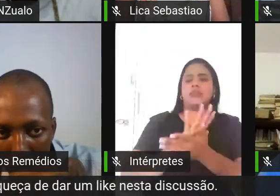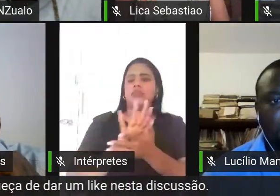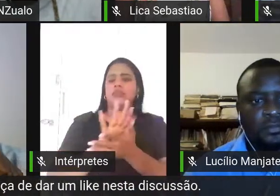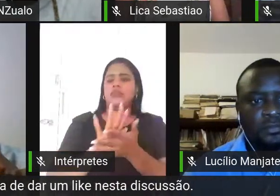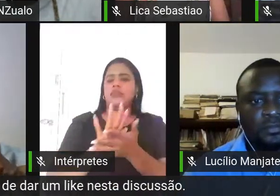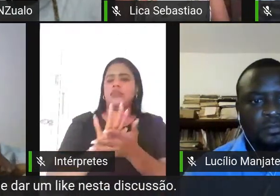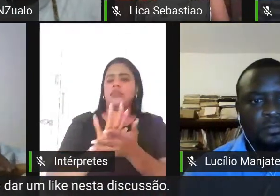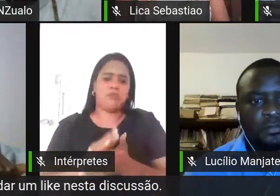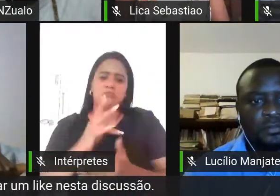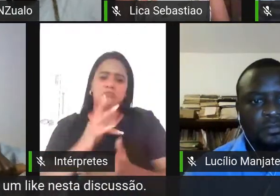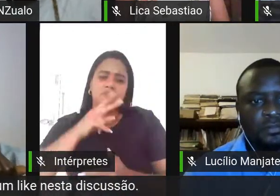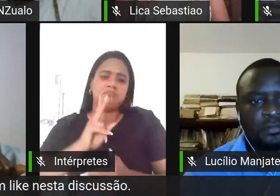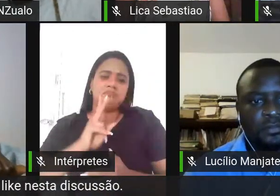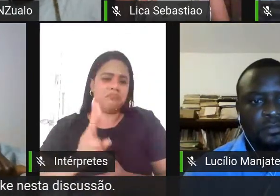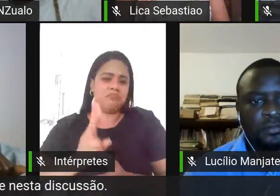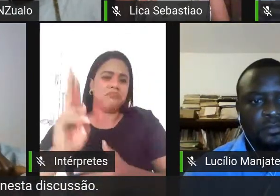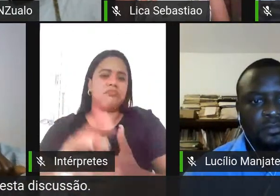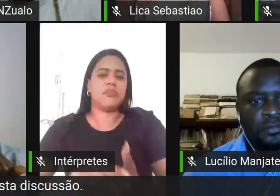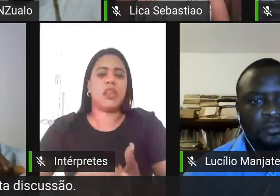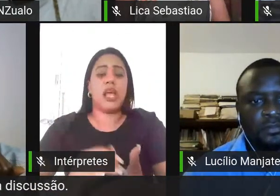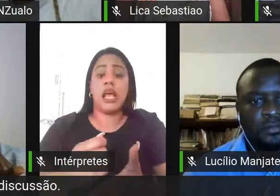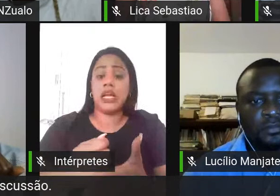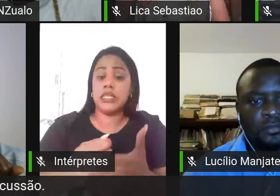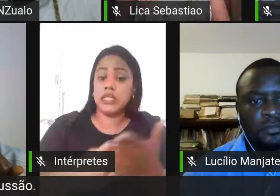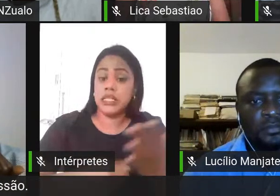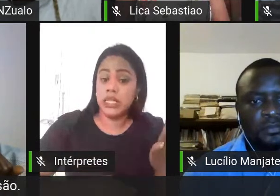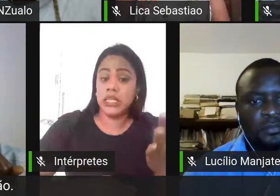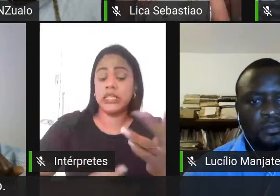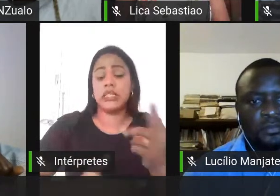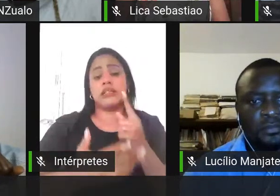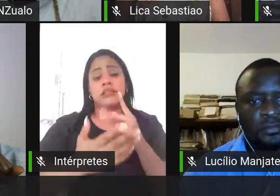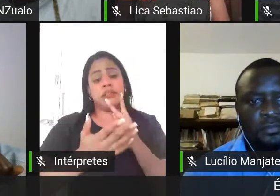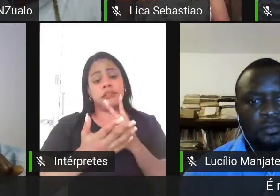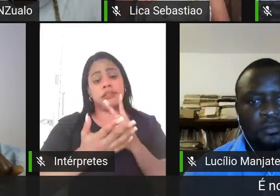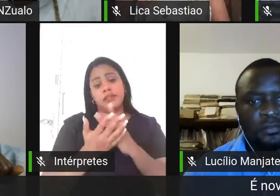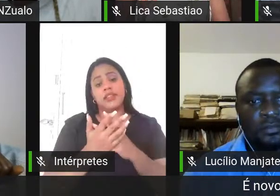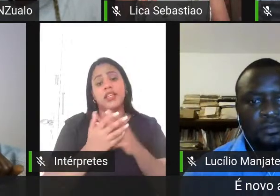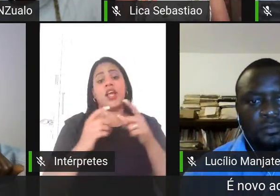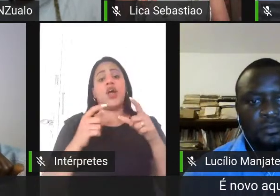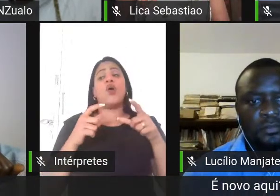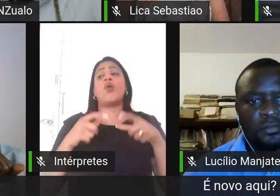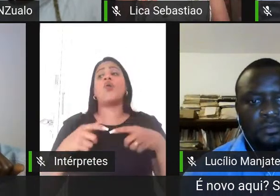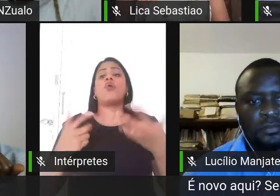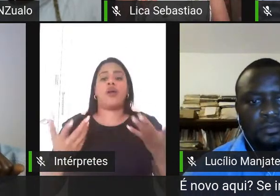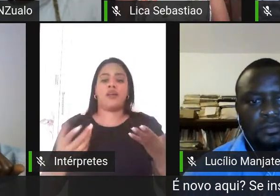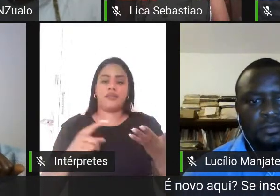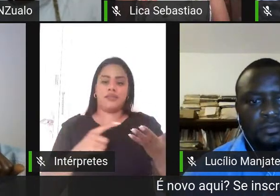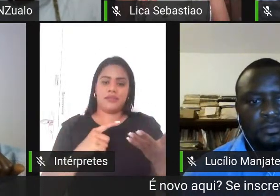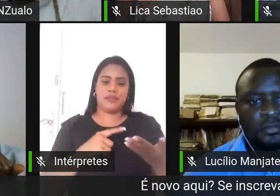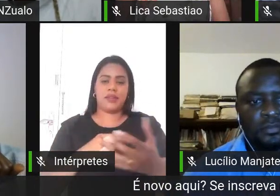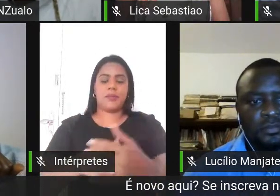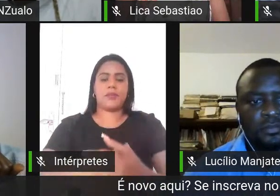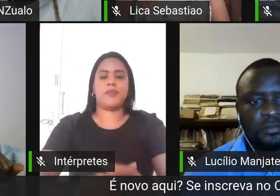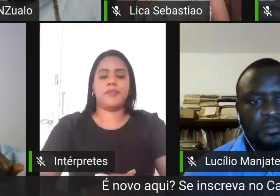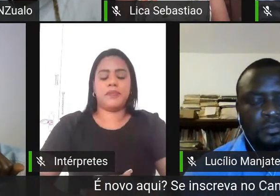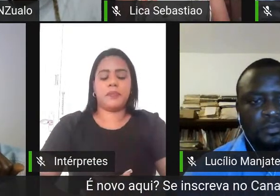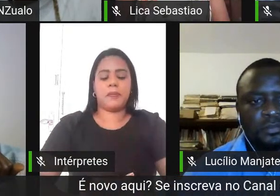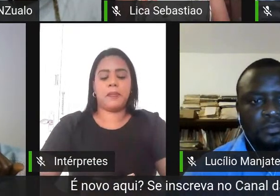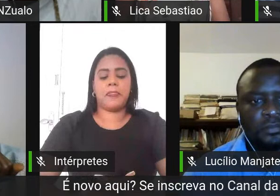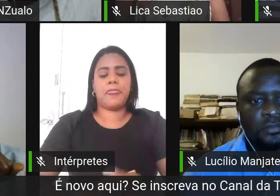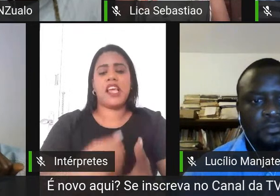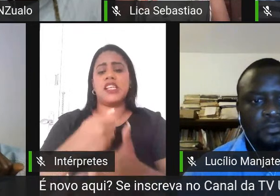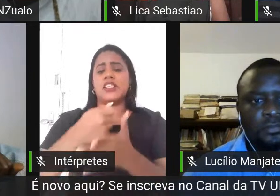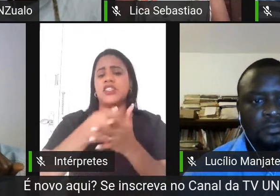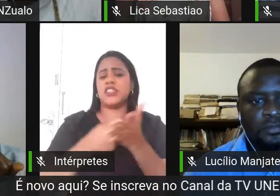Claro, né, que a escrita sempre se localiza em algum lugar. Eu acho que o que move a escrita, qualquer escrita,